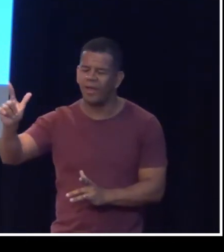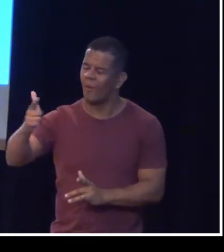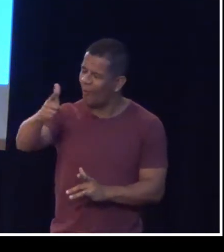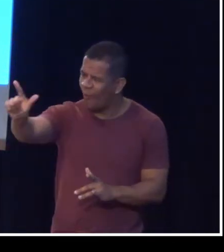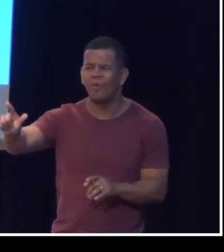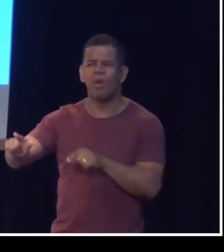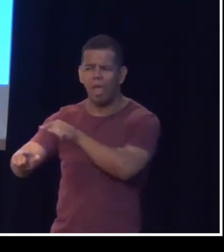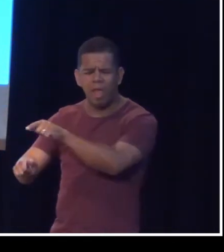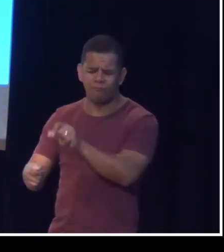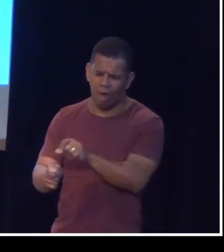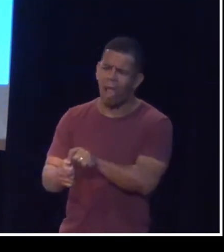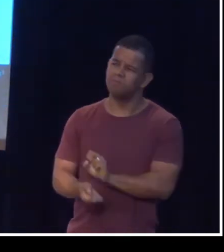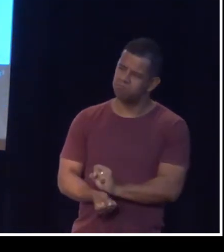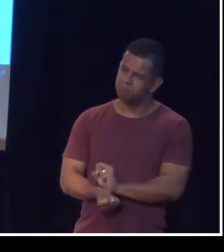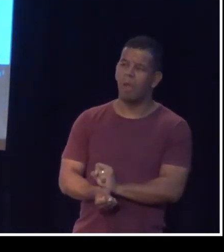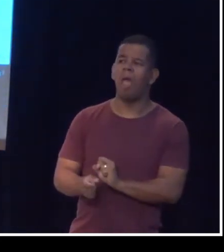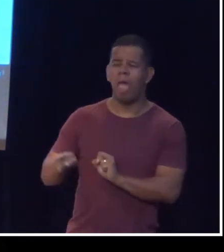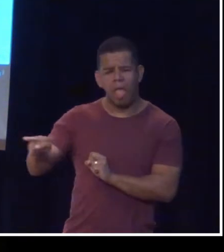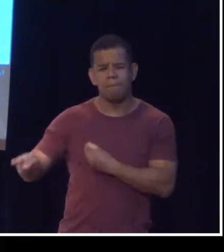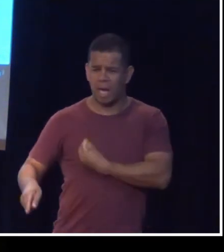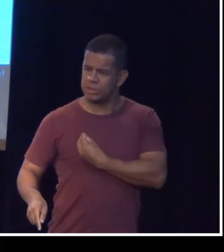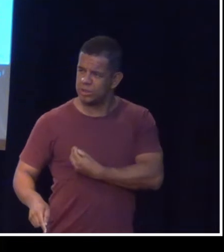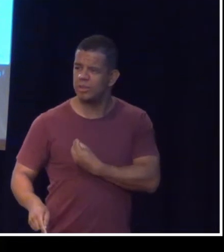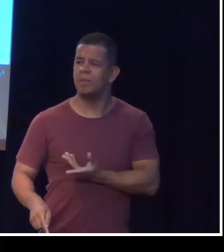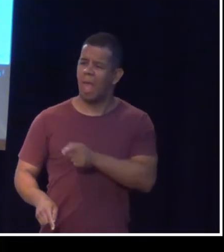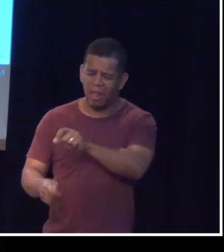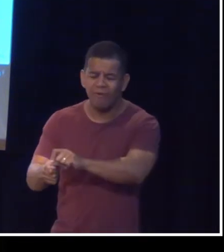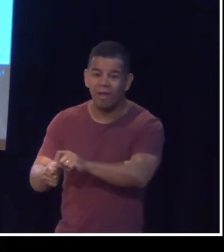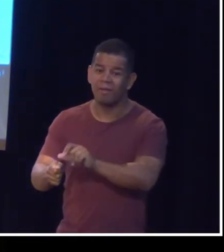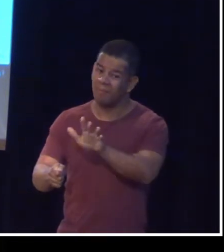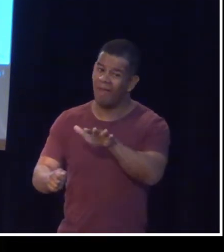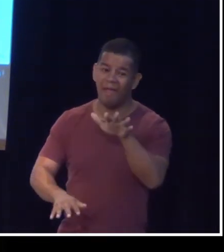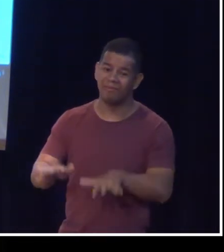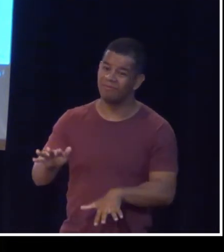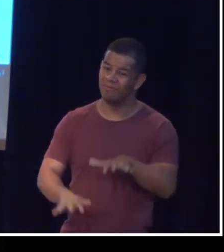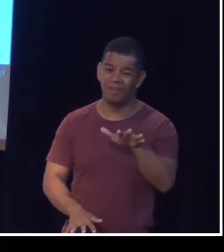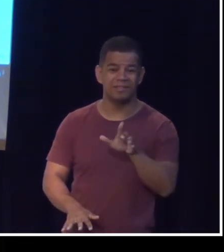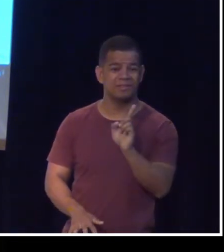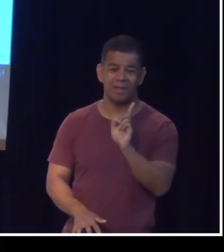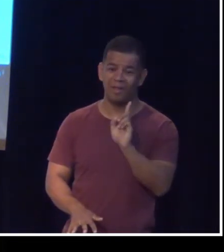espera que o outro participe, mas às vezes não.